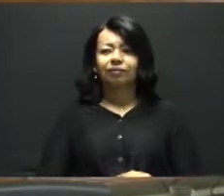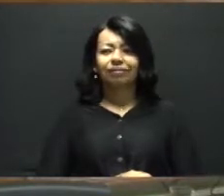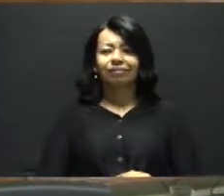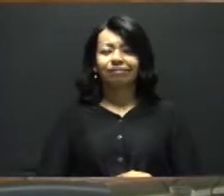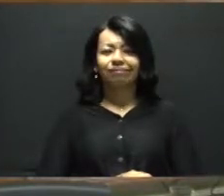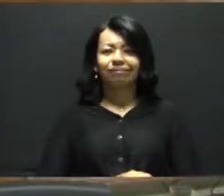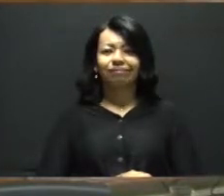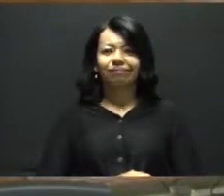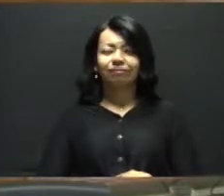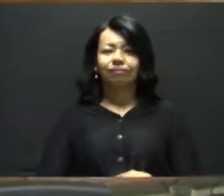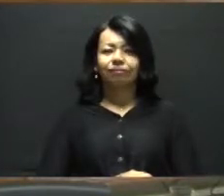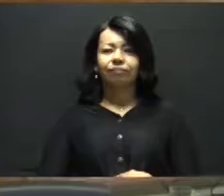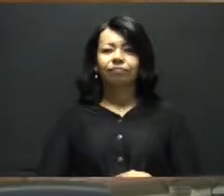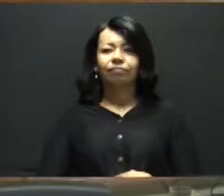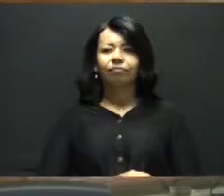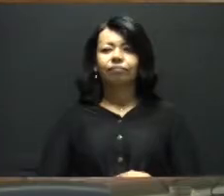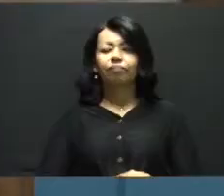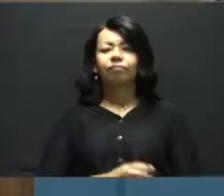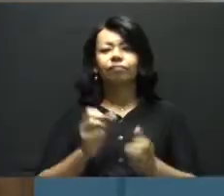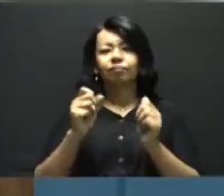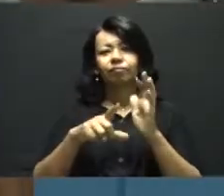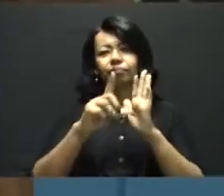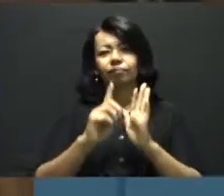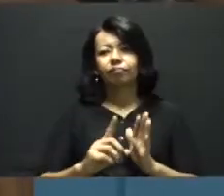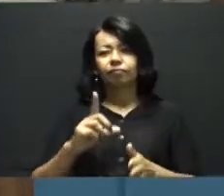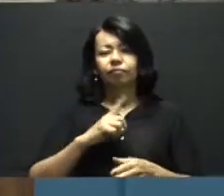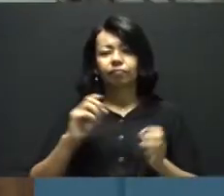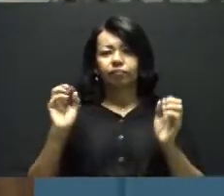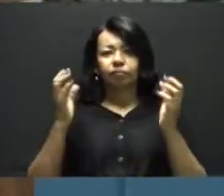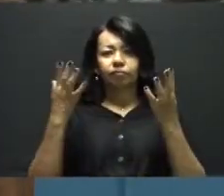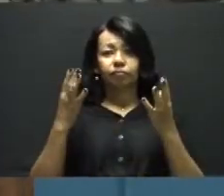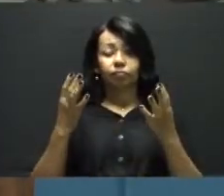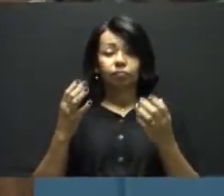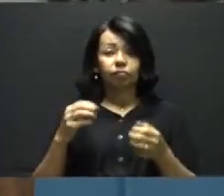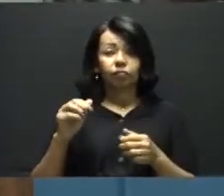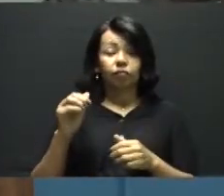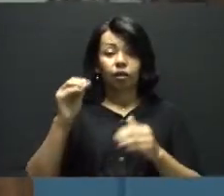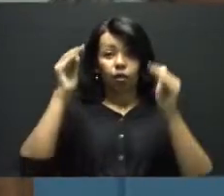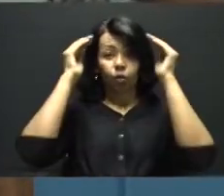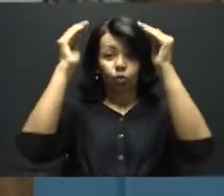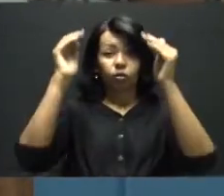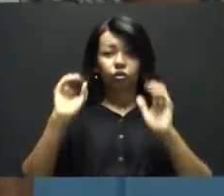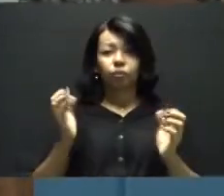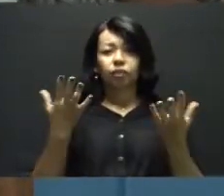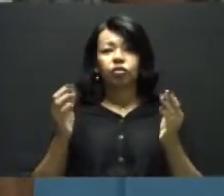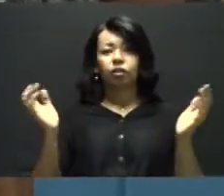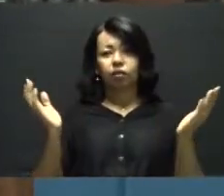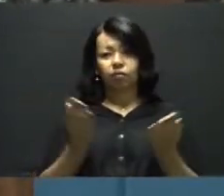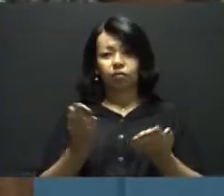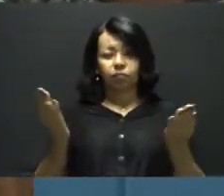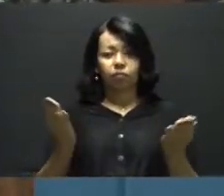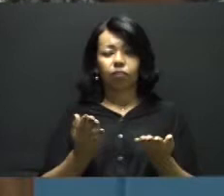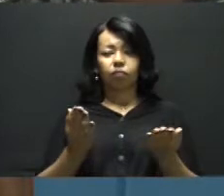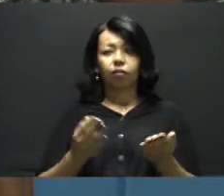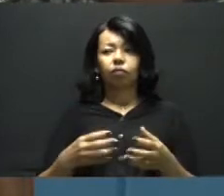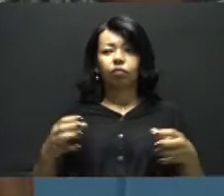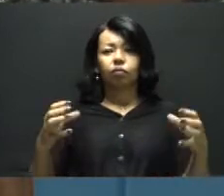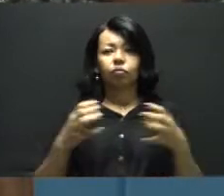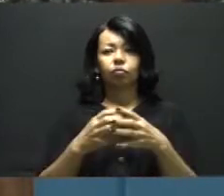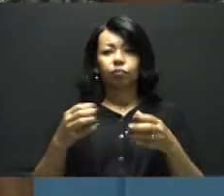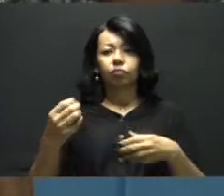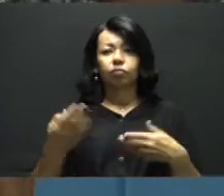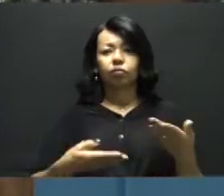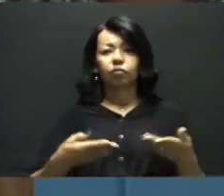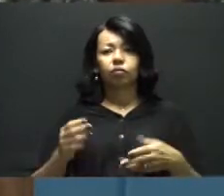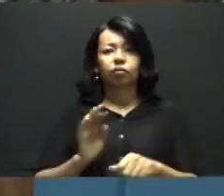o poder legislativo cubatense tem a honra de homenagear neste momento as equipes do serviço